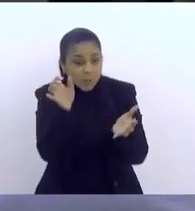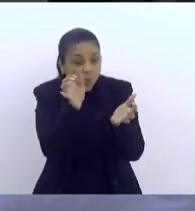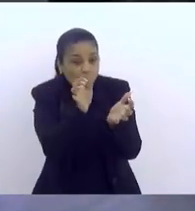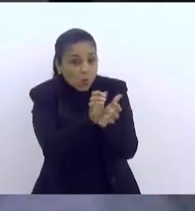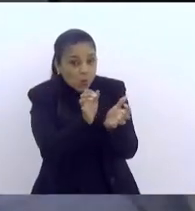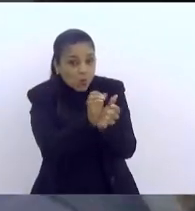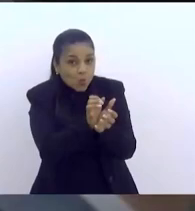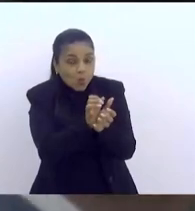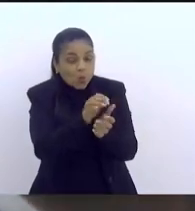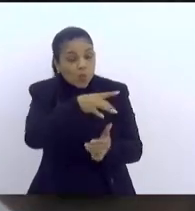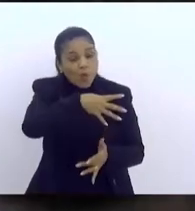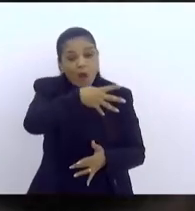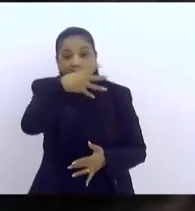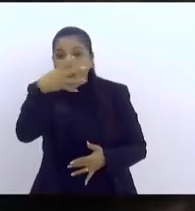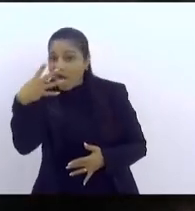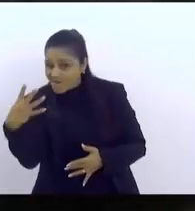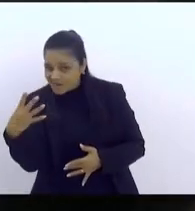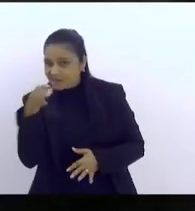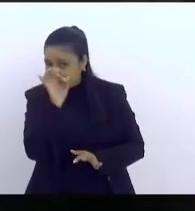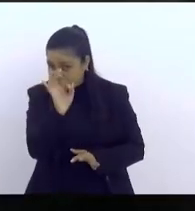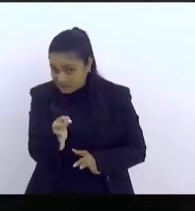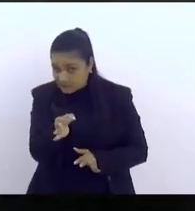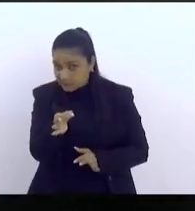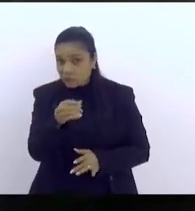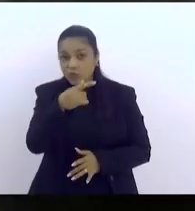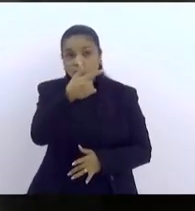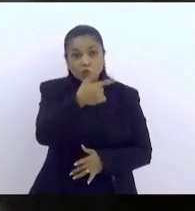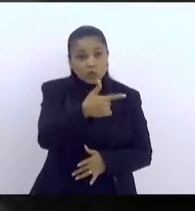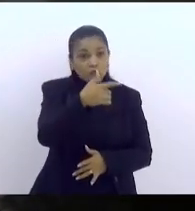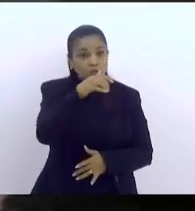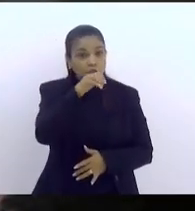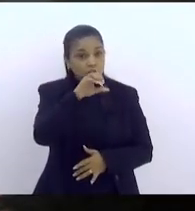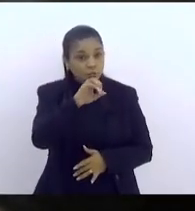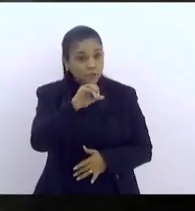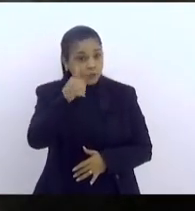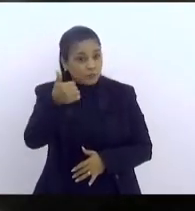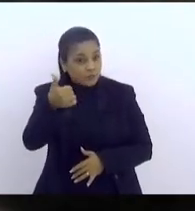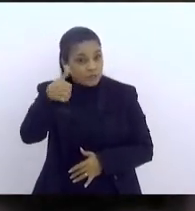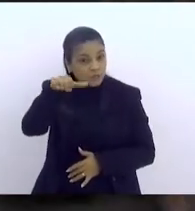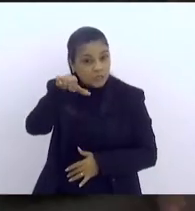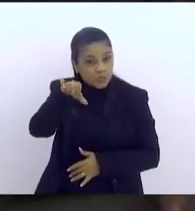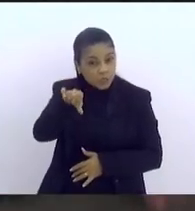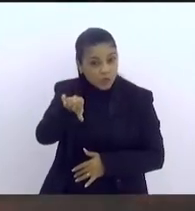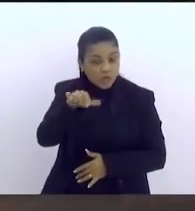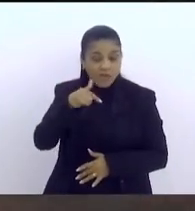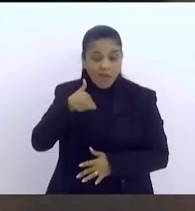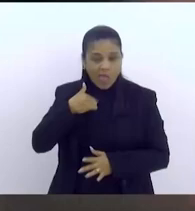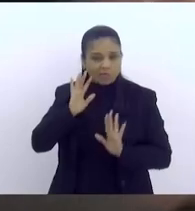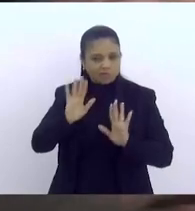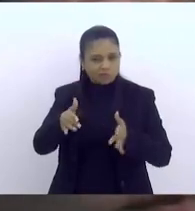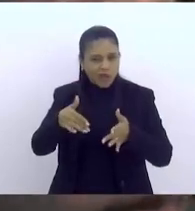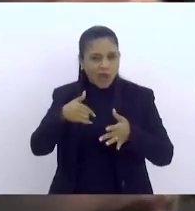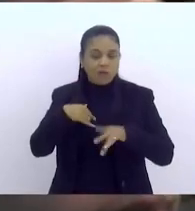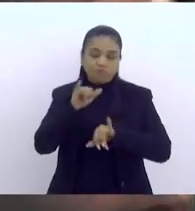grupo chamado Grupo Arco-Íris. Em 2019, eu já me